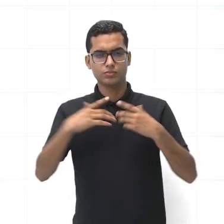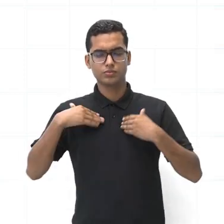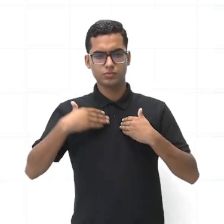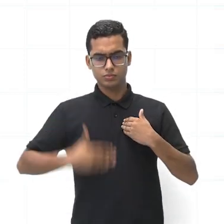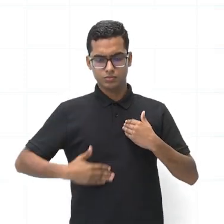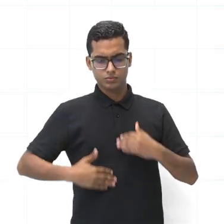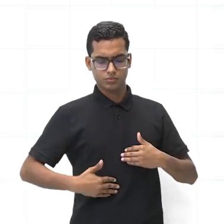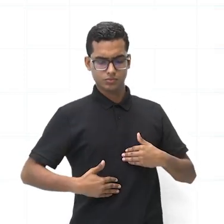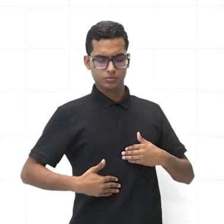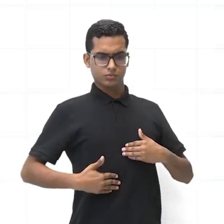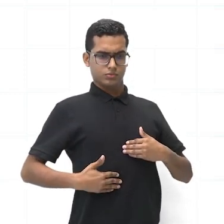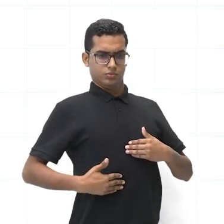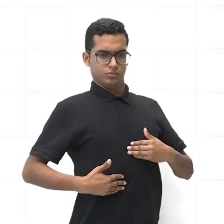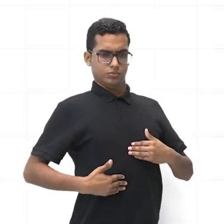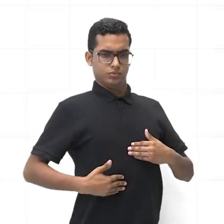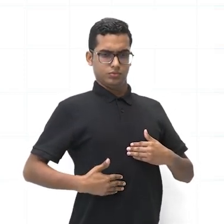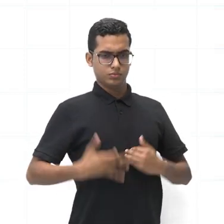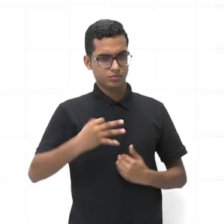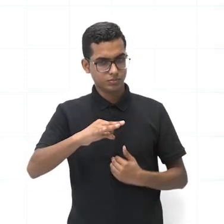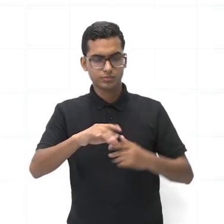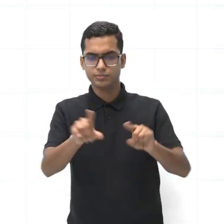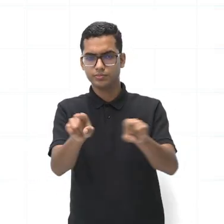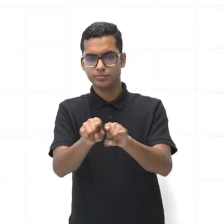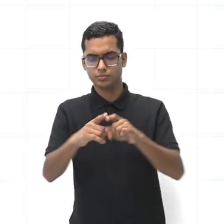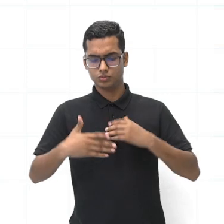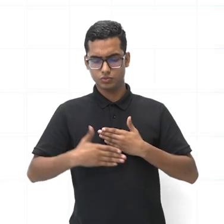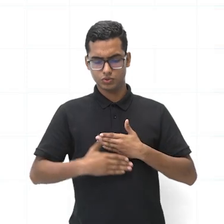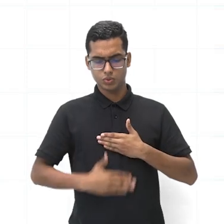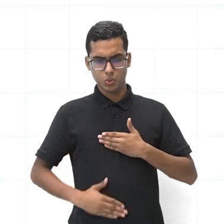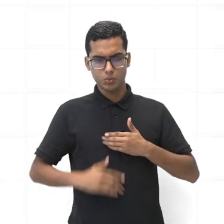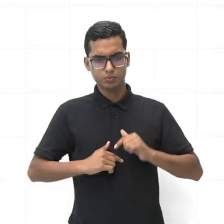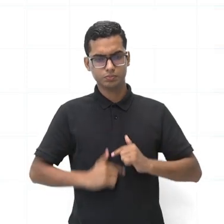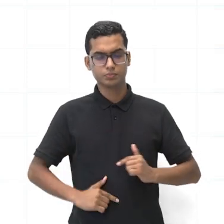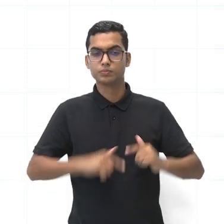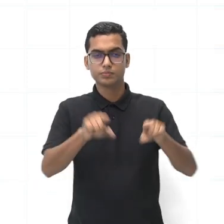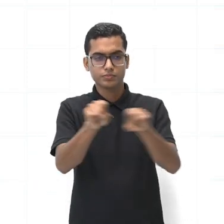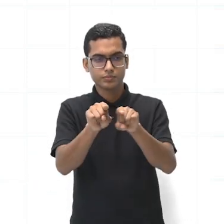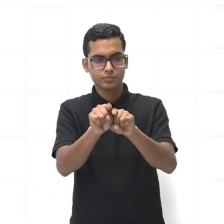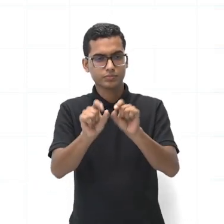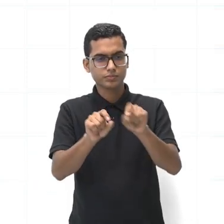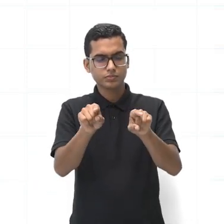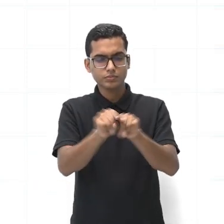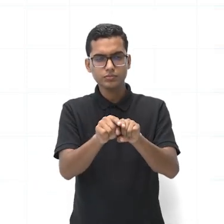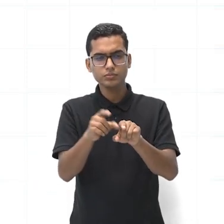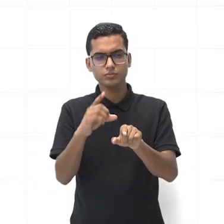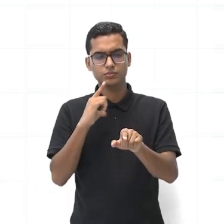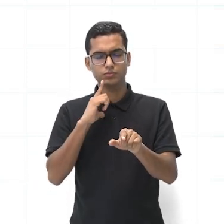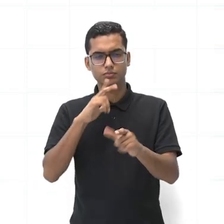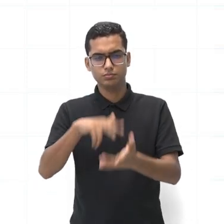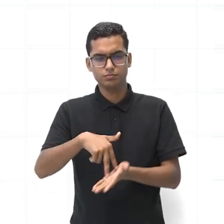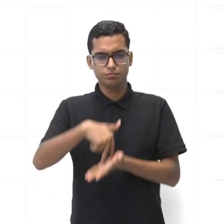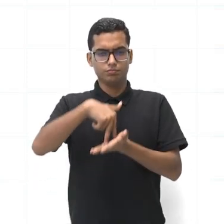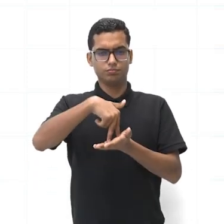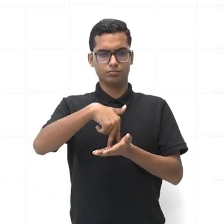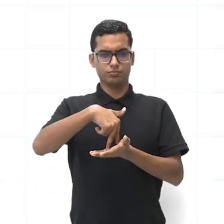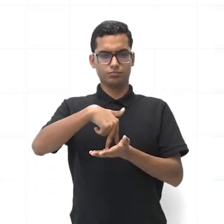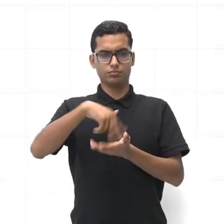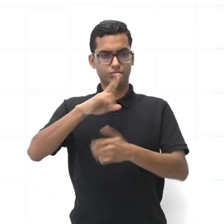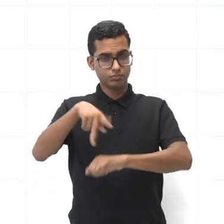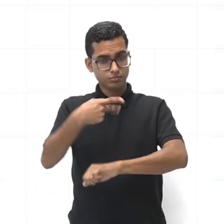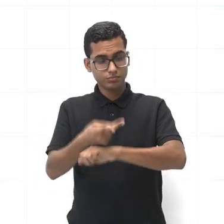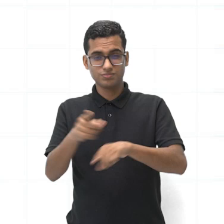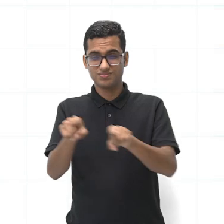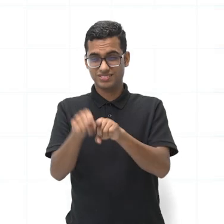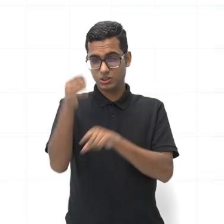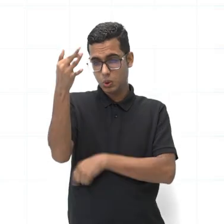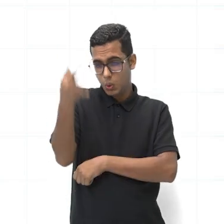mais saliente, tá bom? Isso, além dessa deformidade na postura, vai causar também